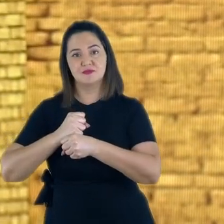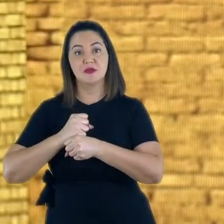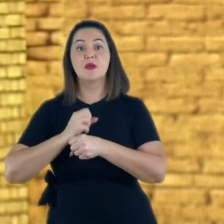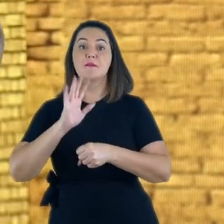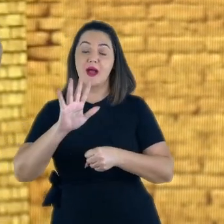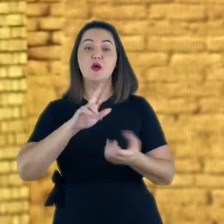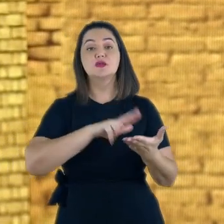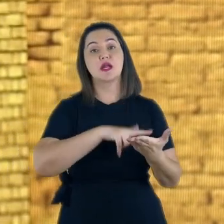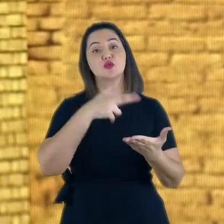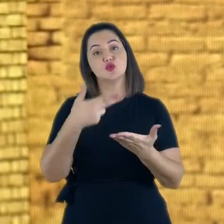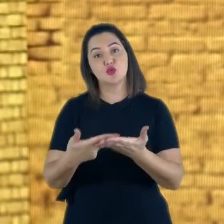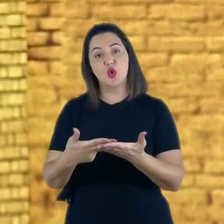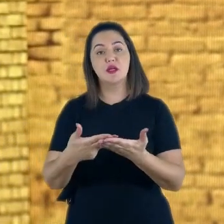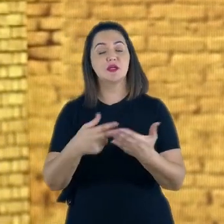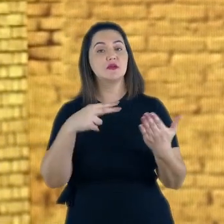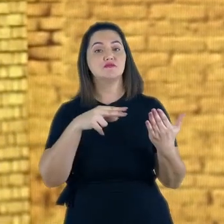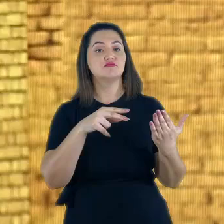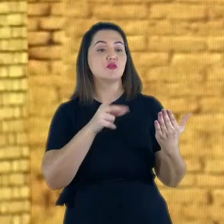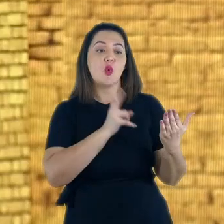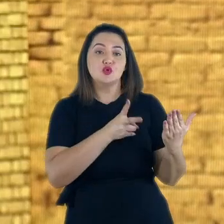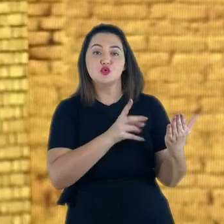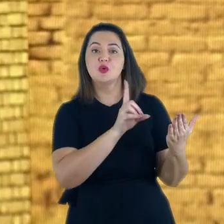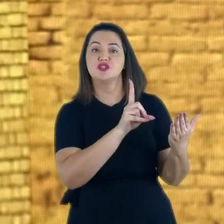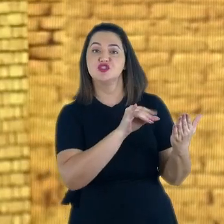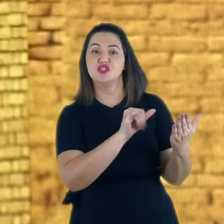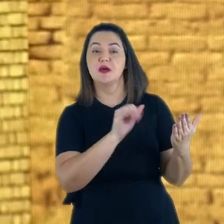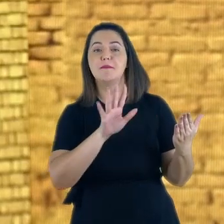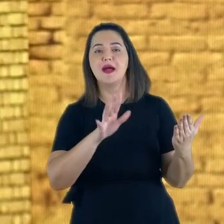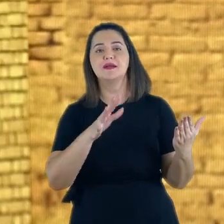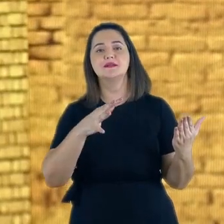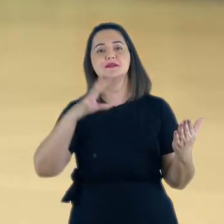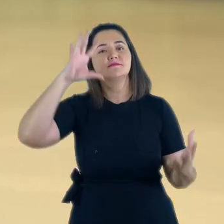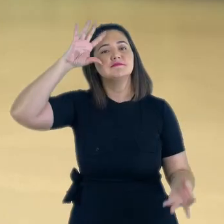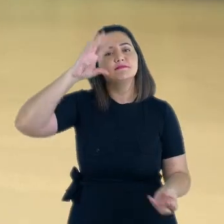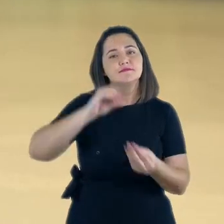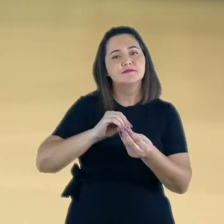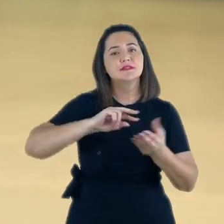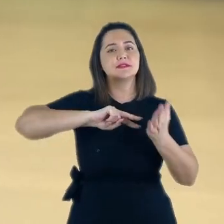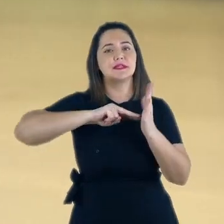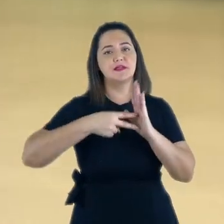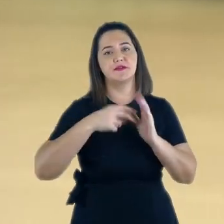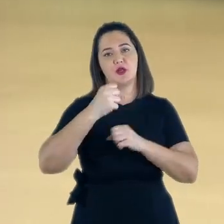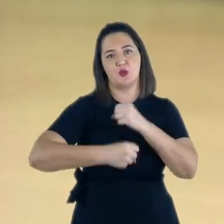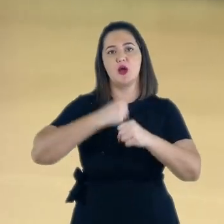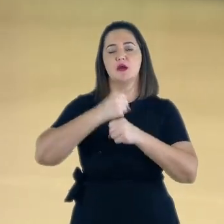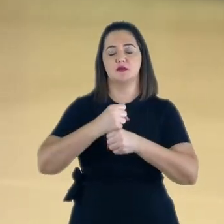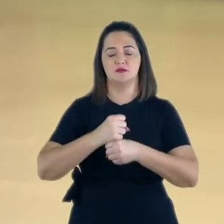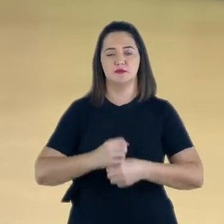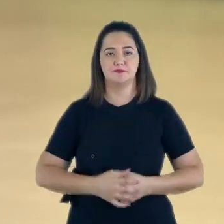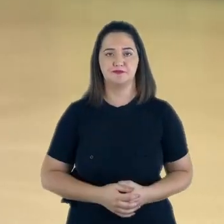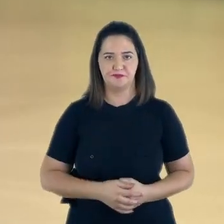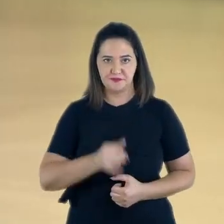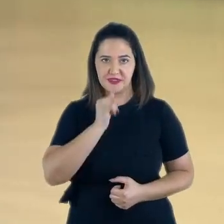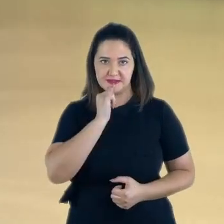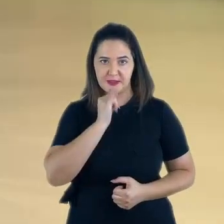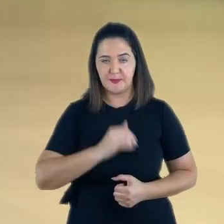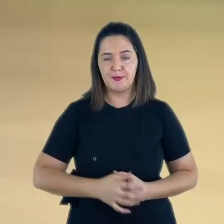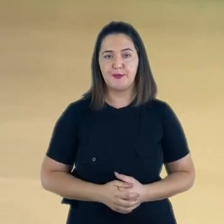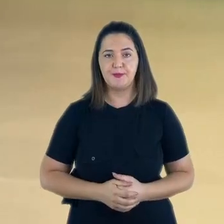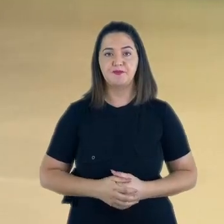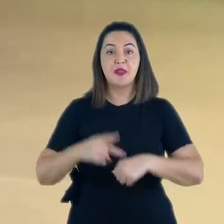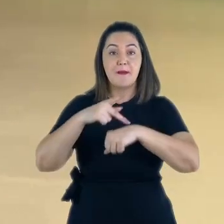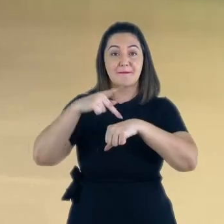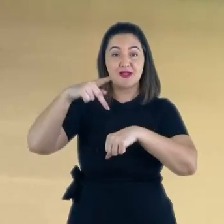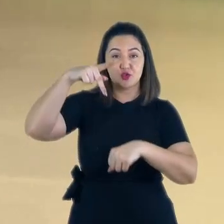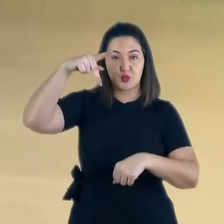tradutores não têm dúvida de que se tratam de anos. Quer um exemplo? Eu vou mostrar para você. A Páscoa, de